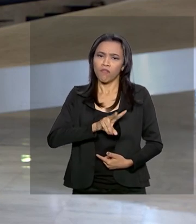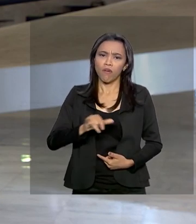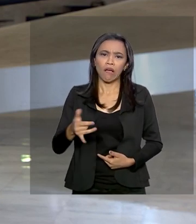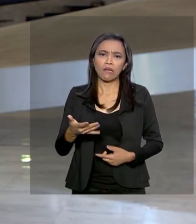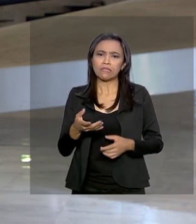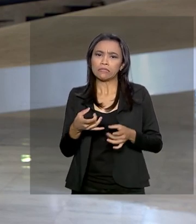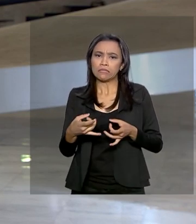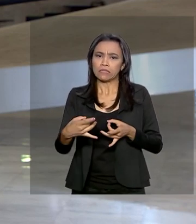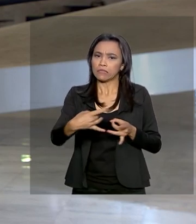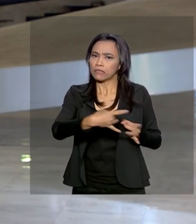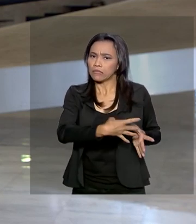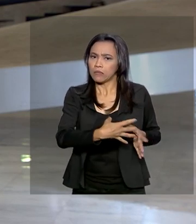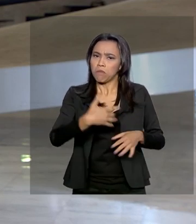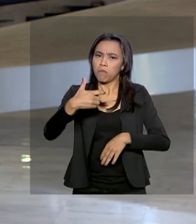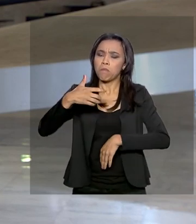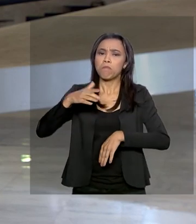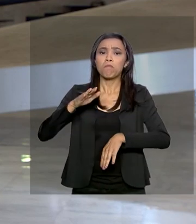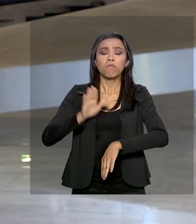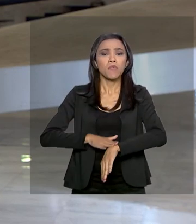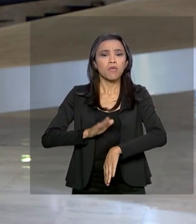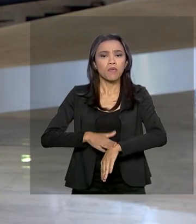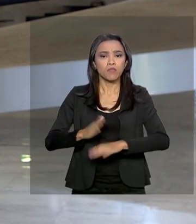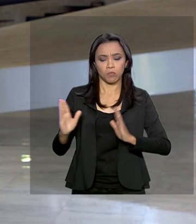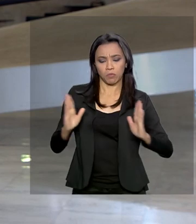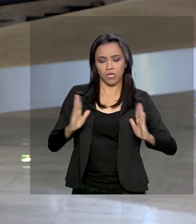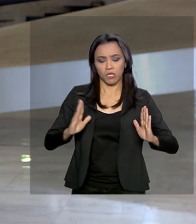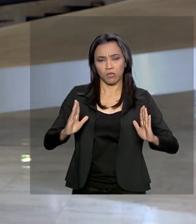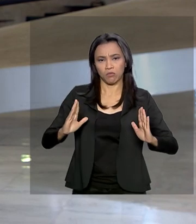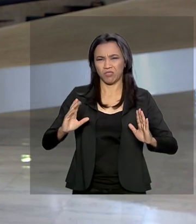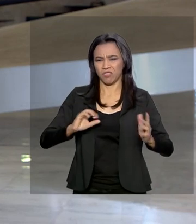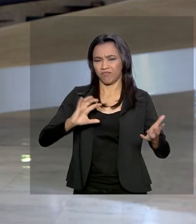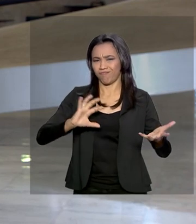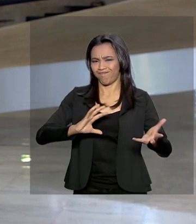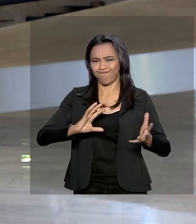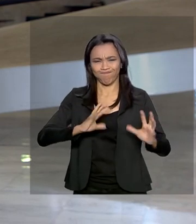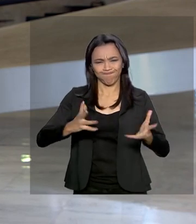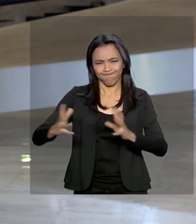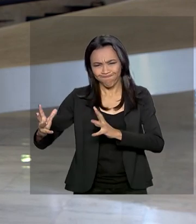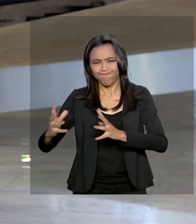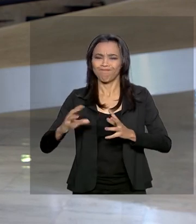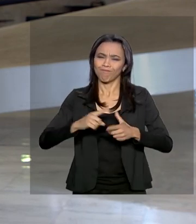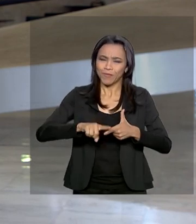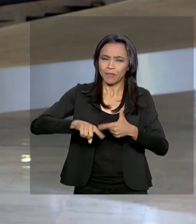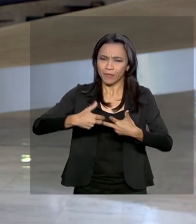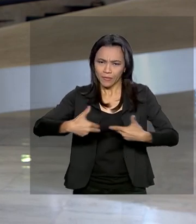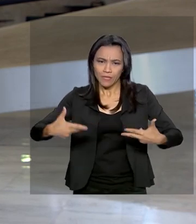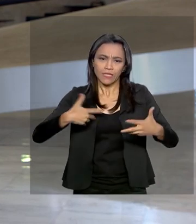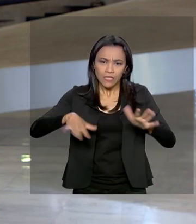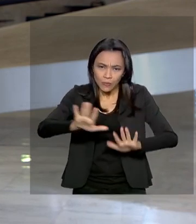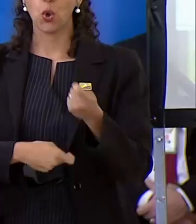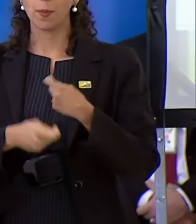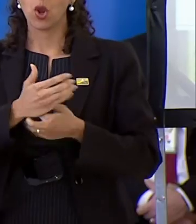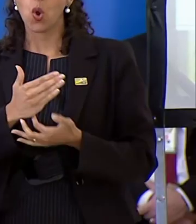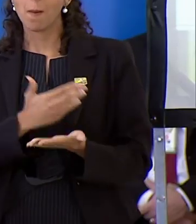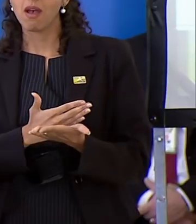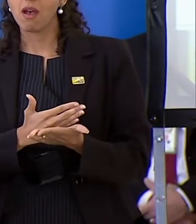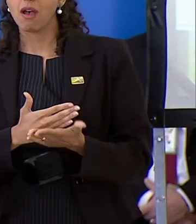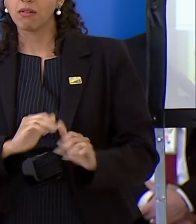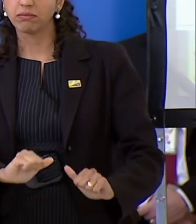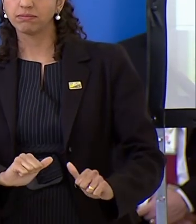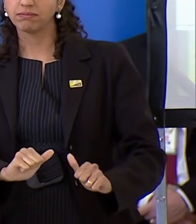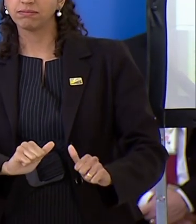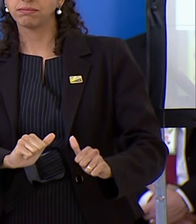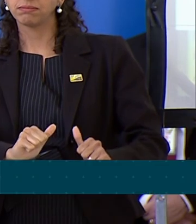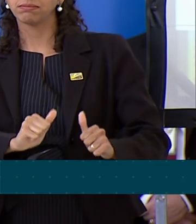de crise. Osmar Terra disse que é preciso garantir cuidado a todos os brasileiros. Nós temos que